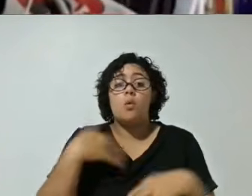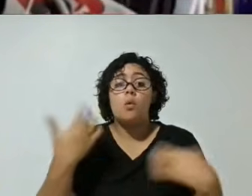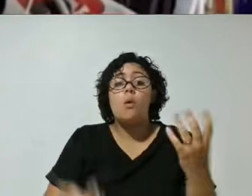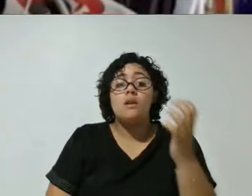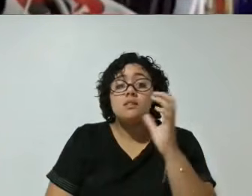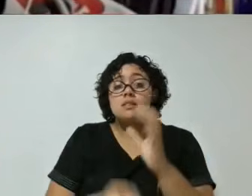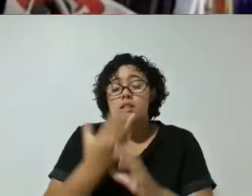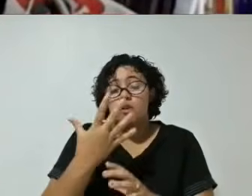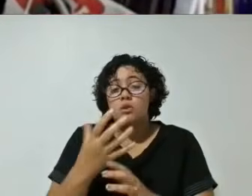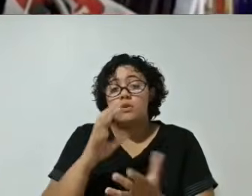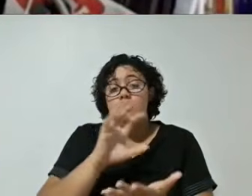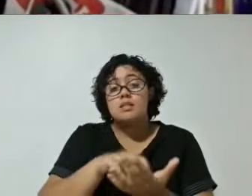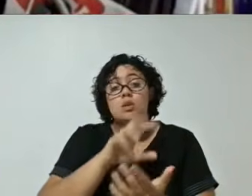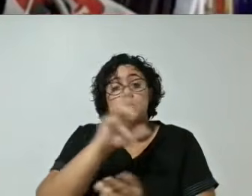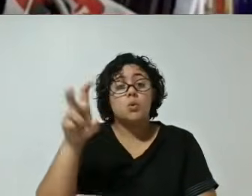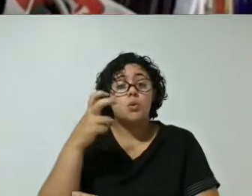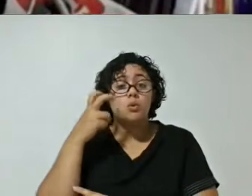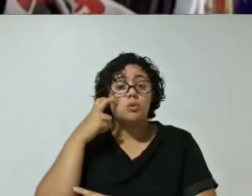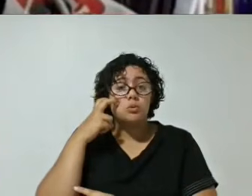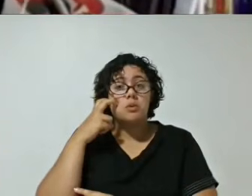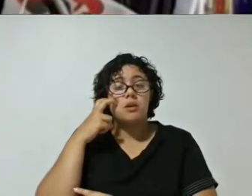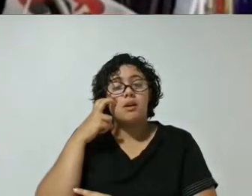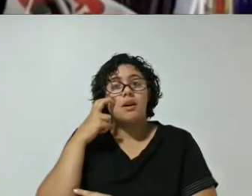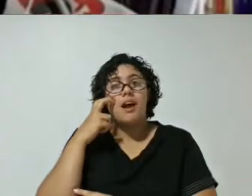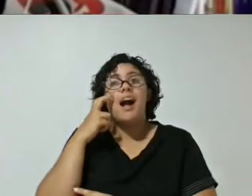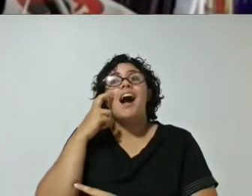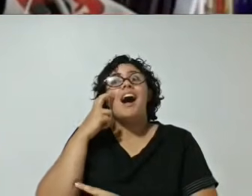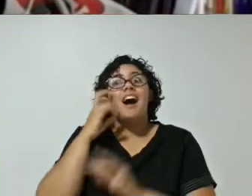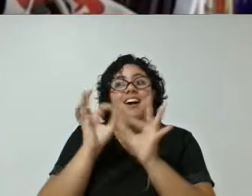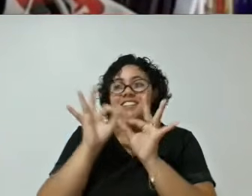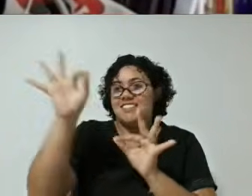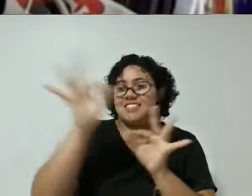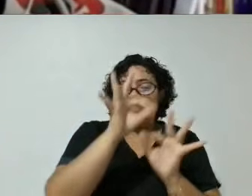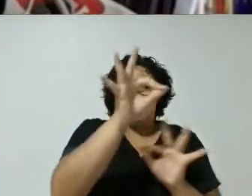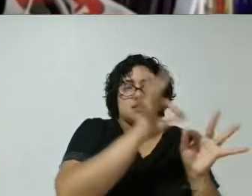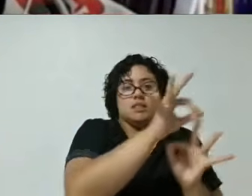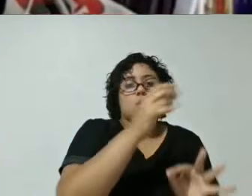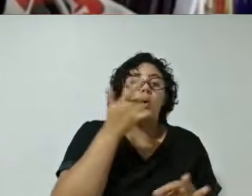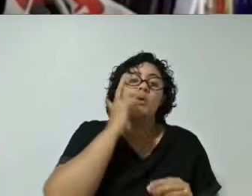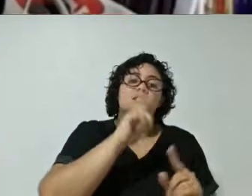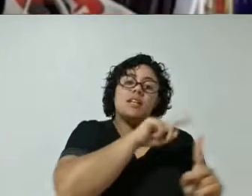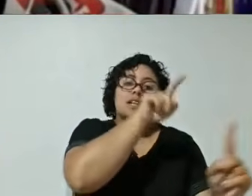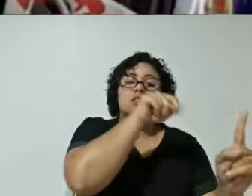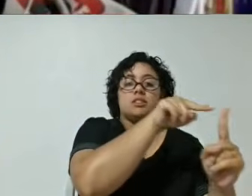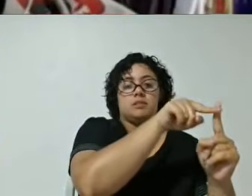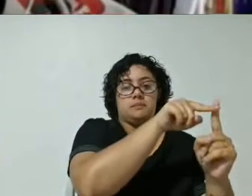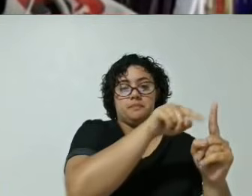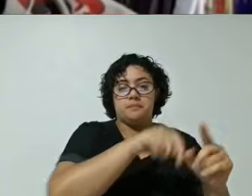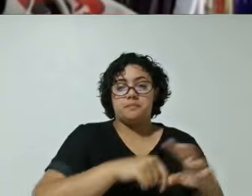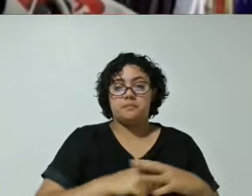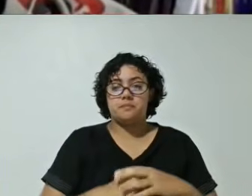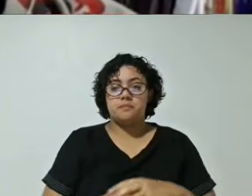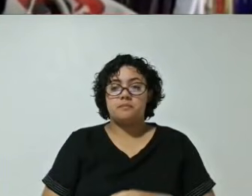São Bernardo, a cultura ela vem para a periferia. E dessa forma,